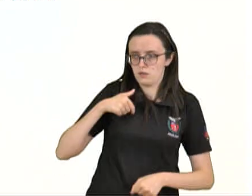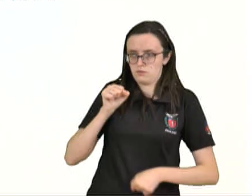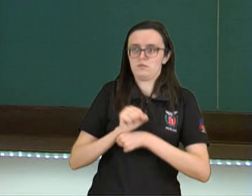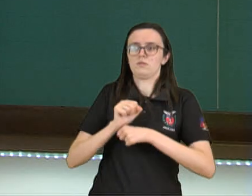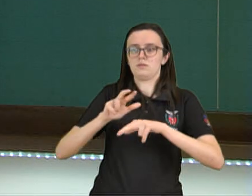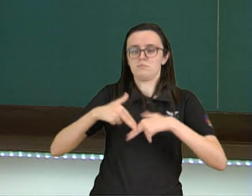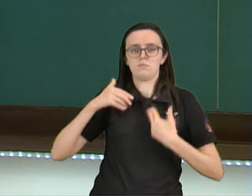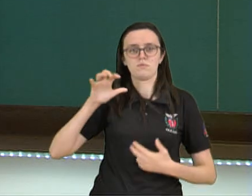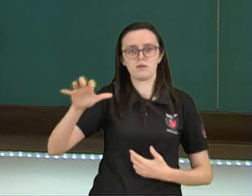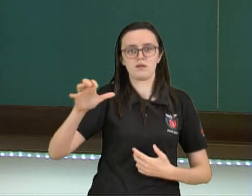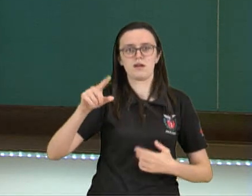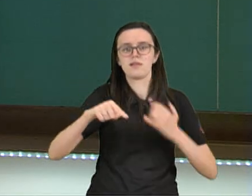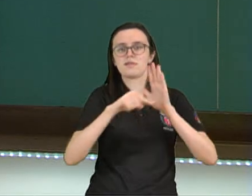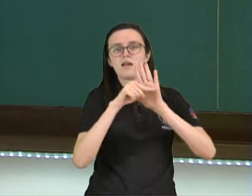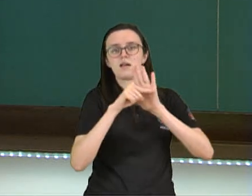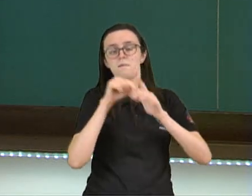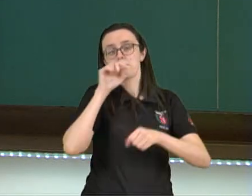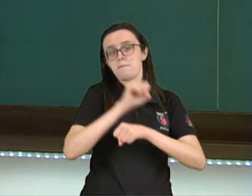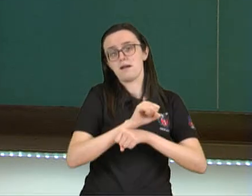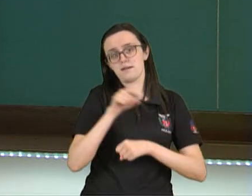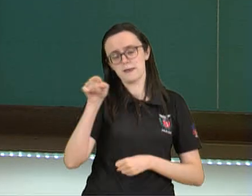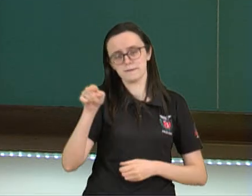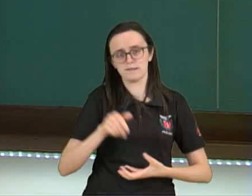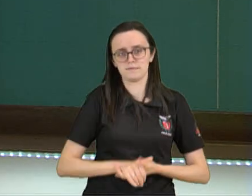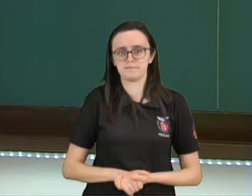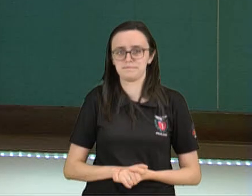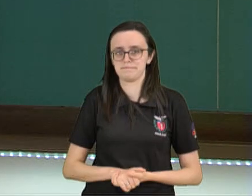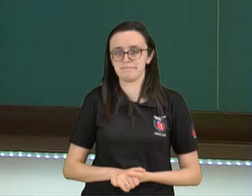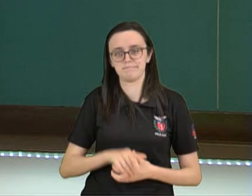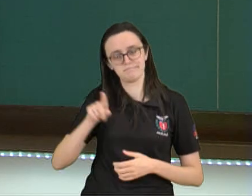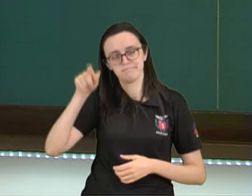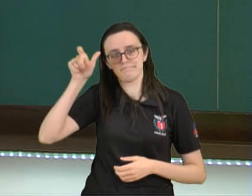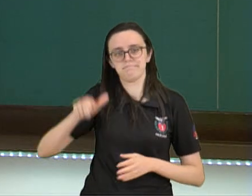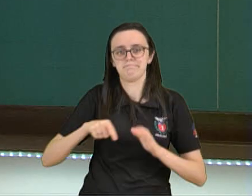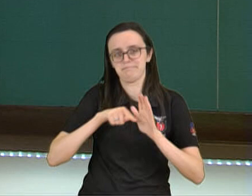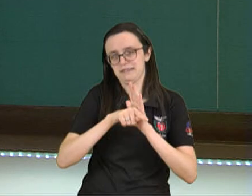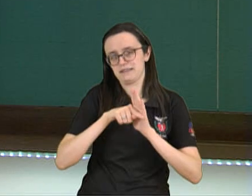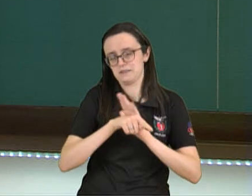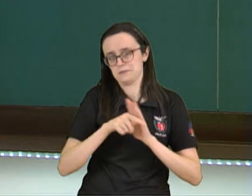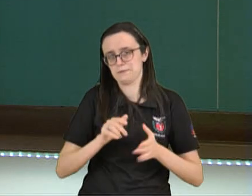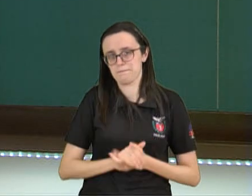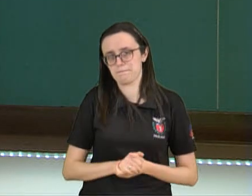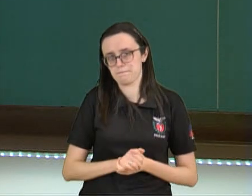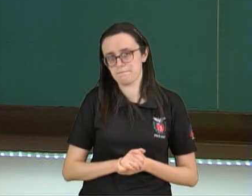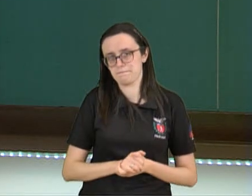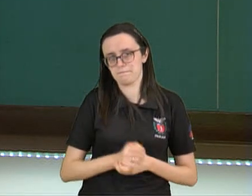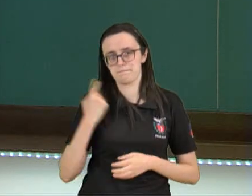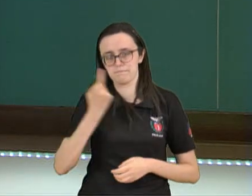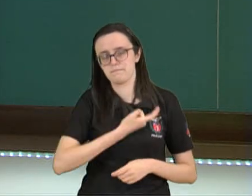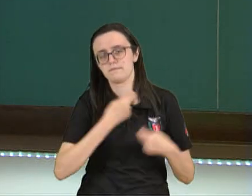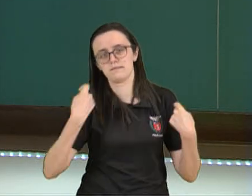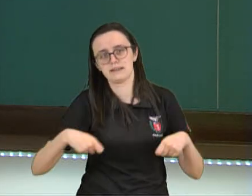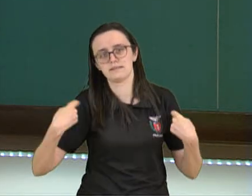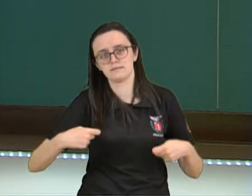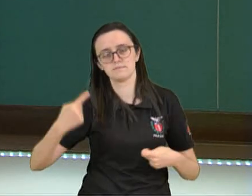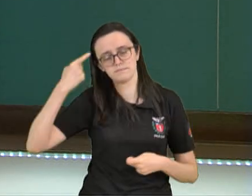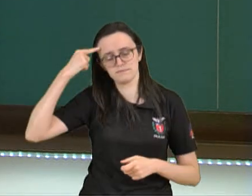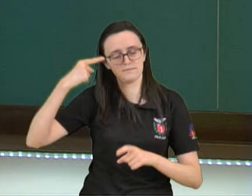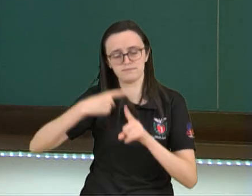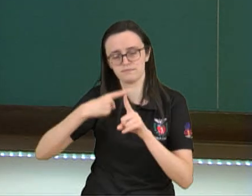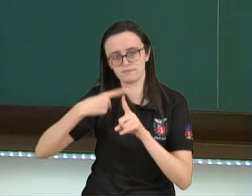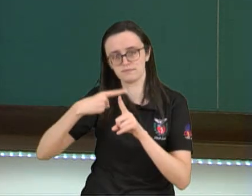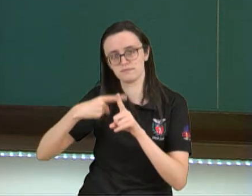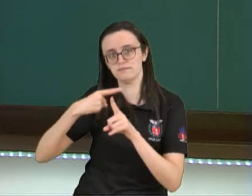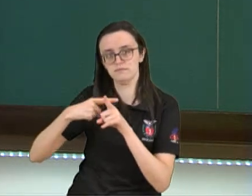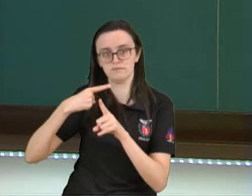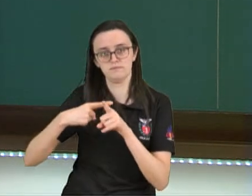elas, pela negatividade, diz Brooks, que é essa pesquisadora aí. Então precisamos, gente, pensar positivo,